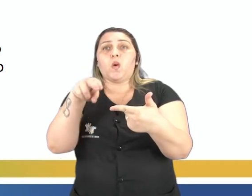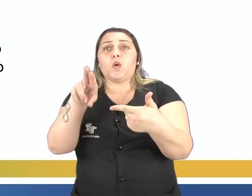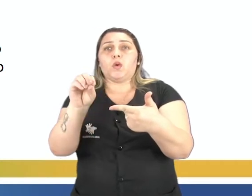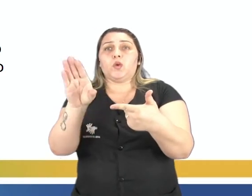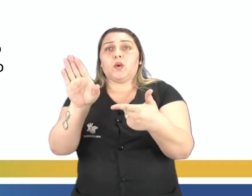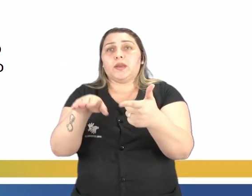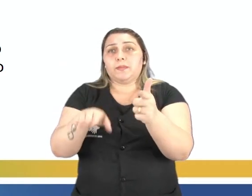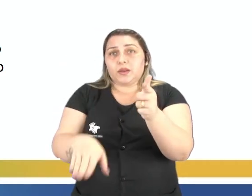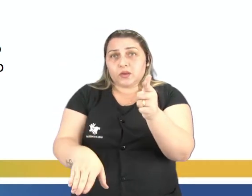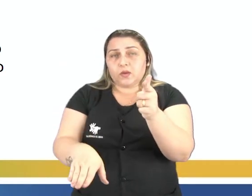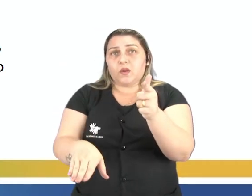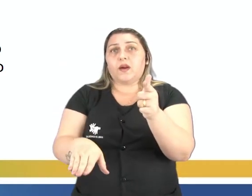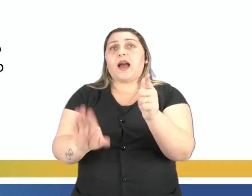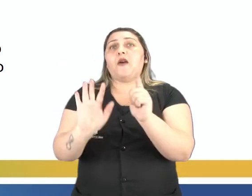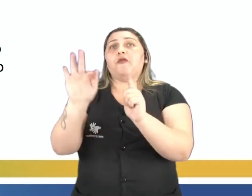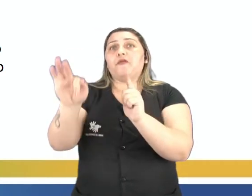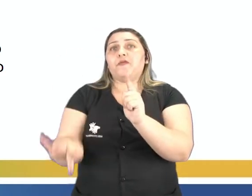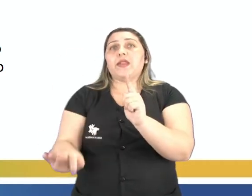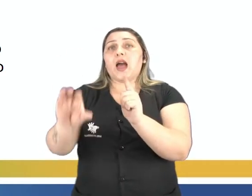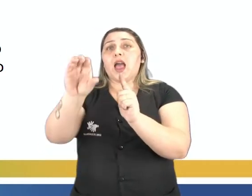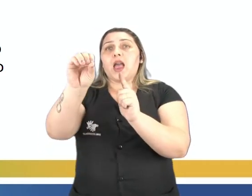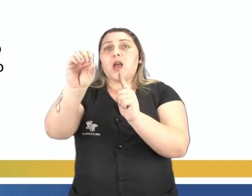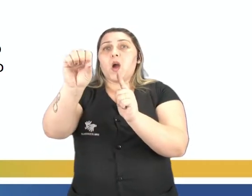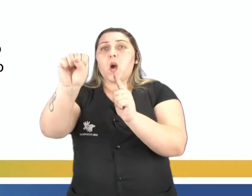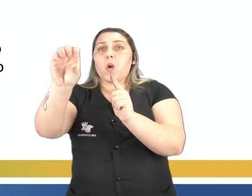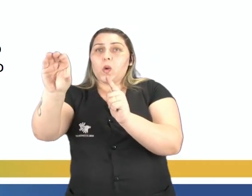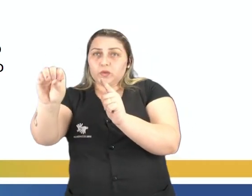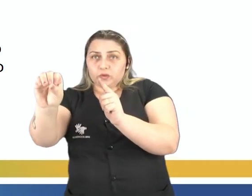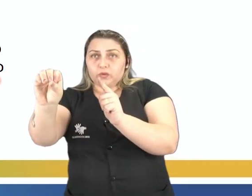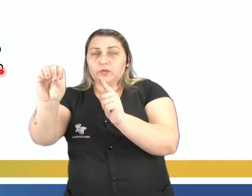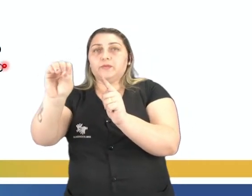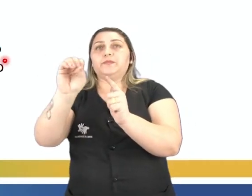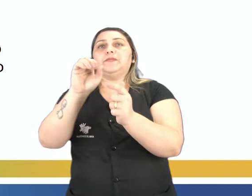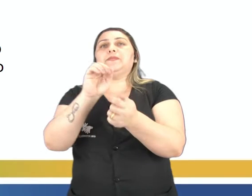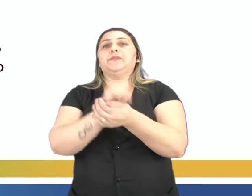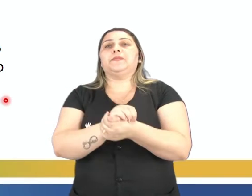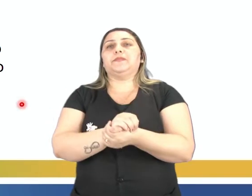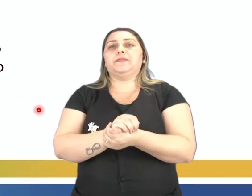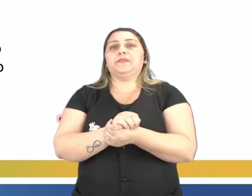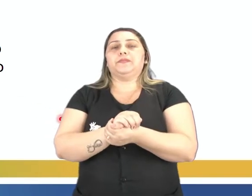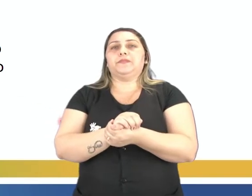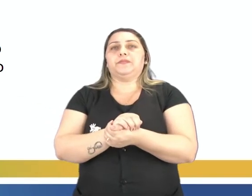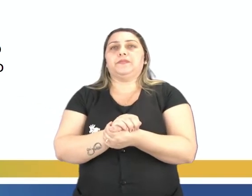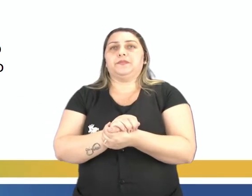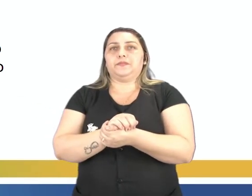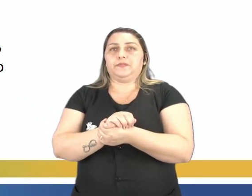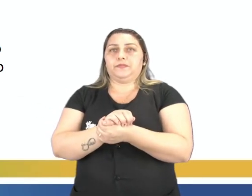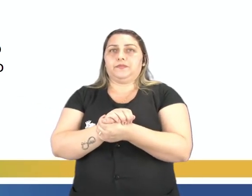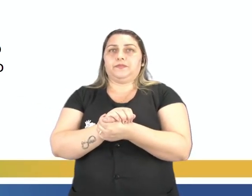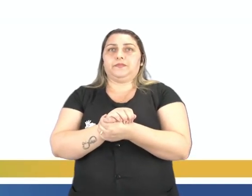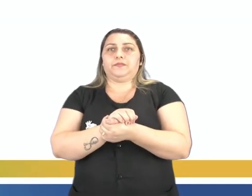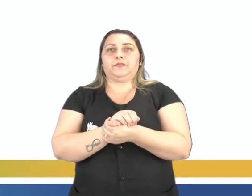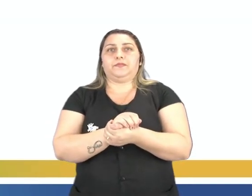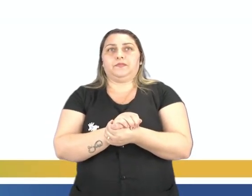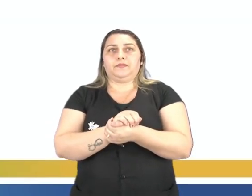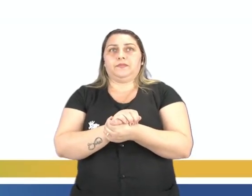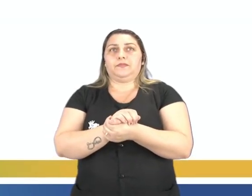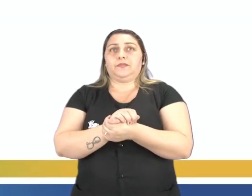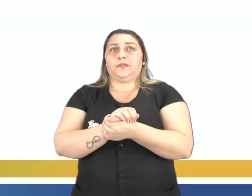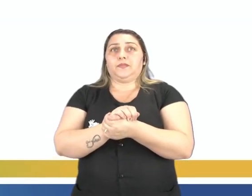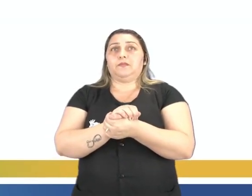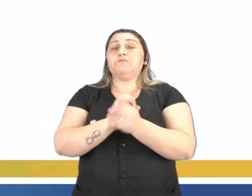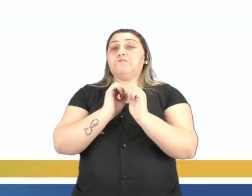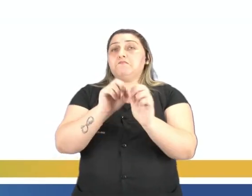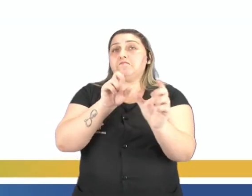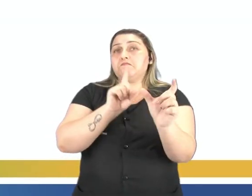menor, aqui, ó, 2 é menor do que 3, então a terminação é oso.